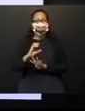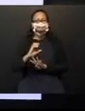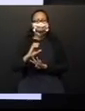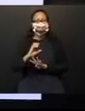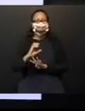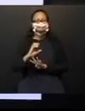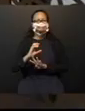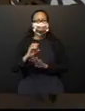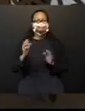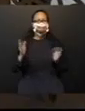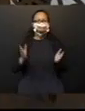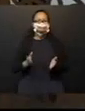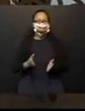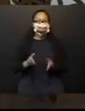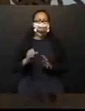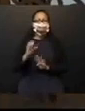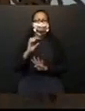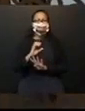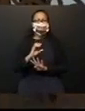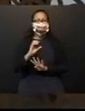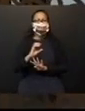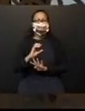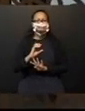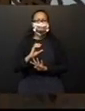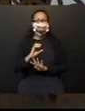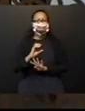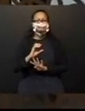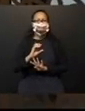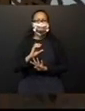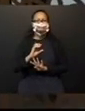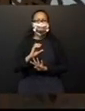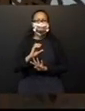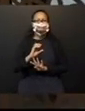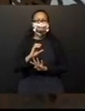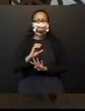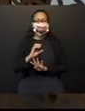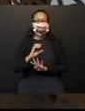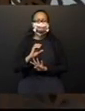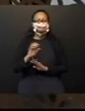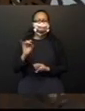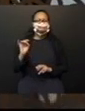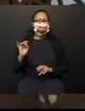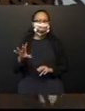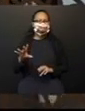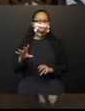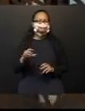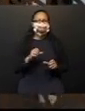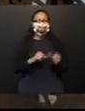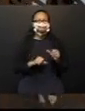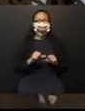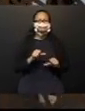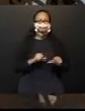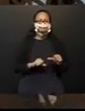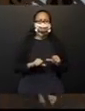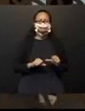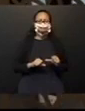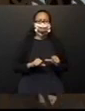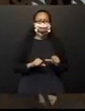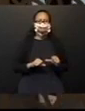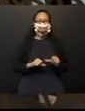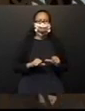dezena, agora vai entrar na centena, tá? Unidade, dezena e centena. Só isso que muda, mas é a